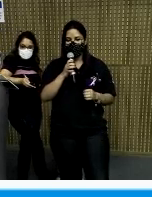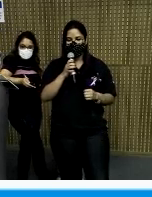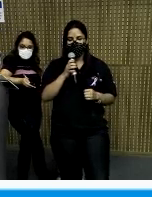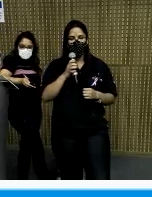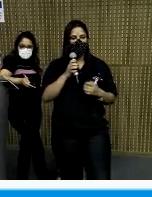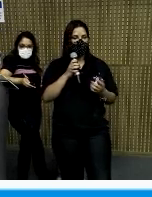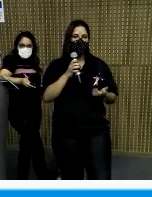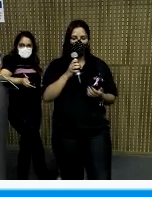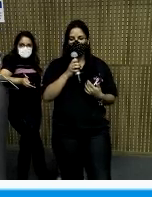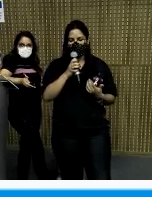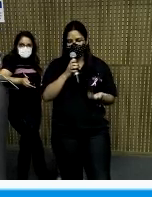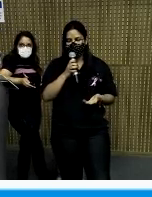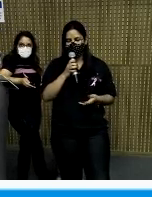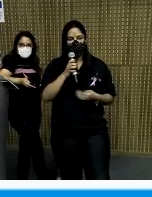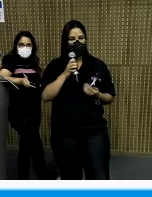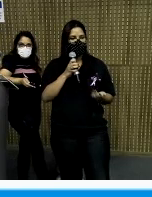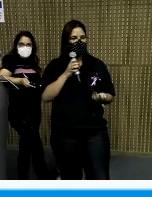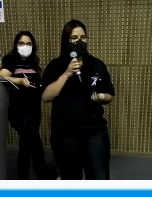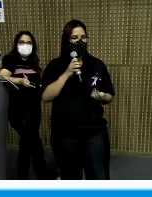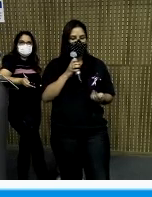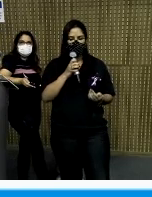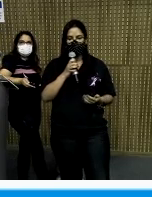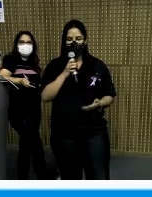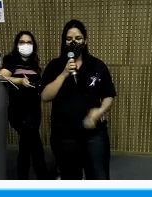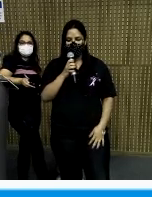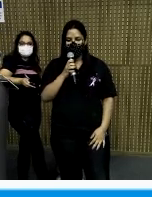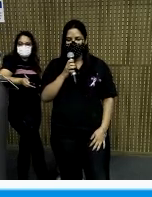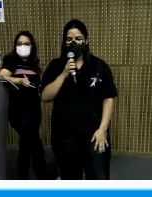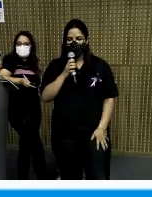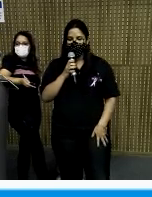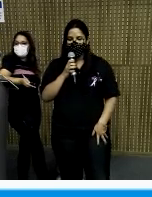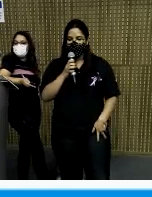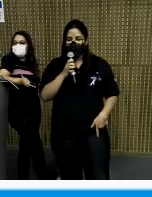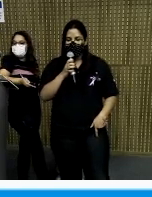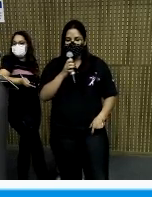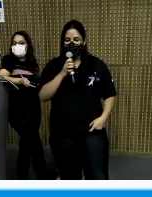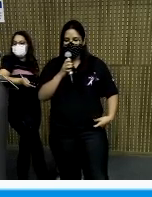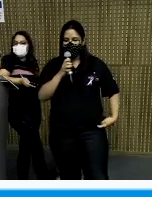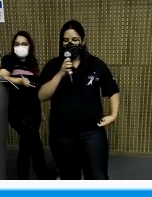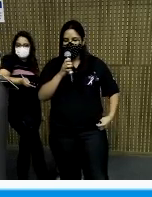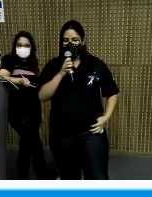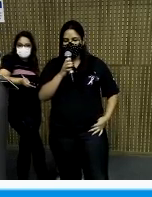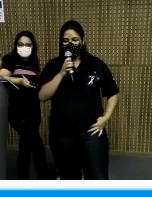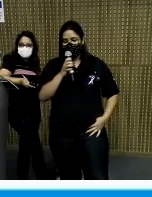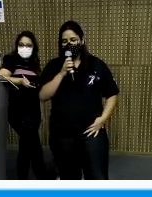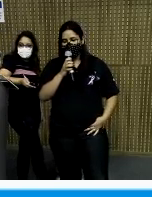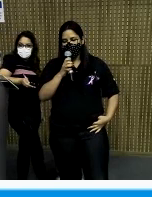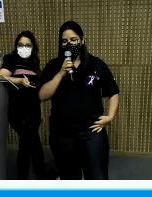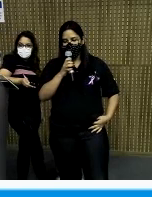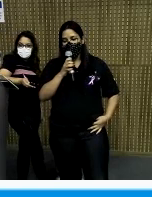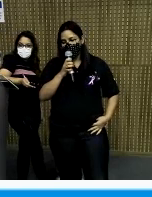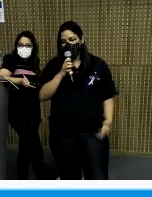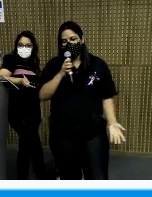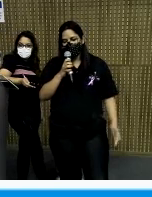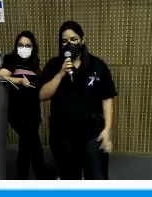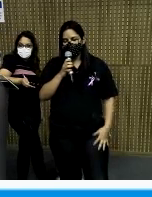está de 47, de certa forma, uma espera até razoável, né? E estomatologia.